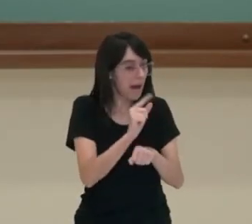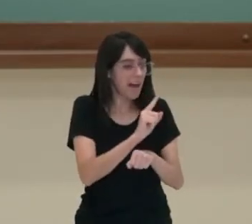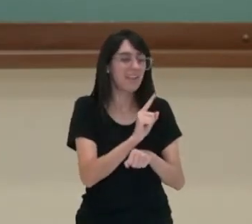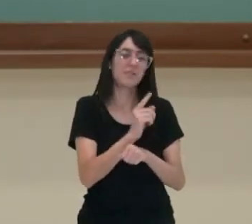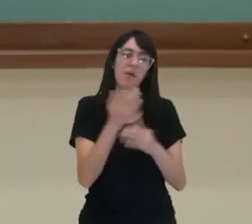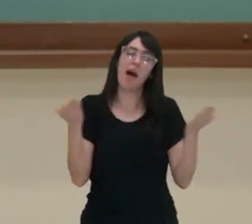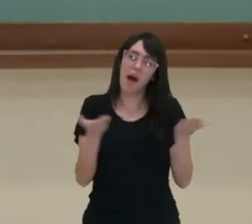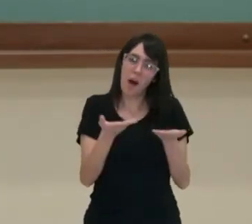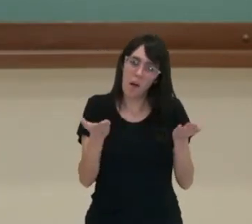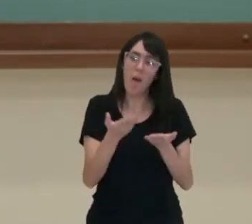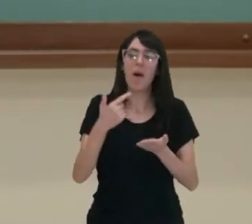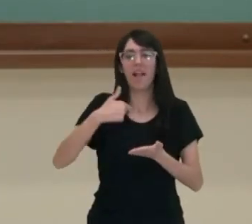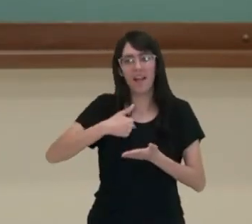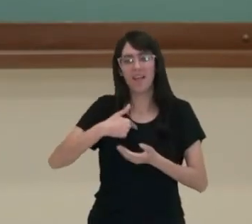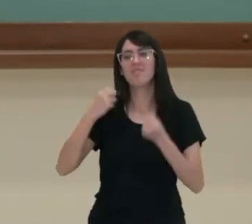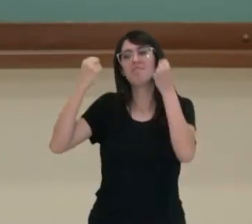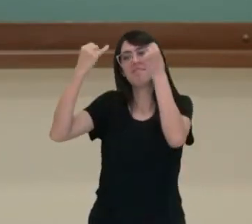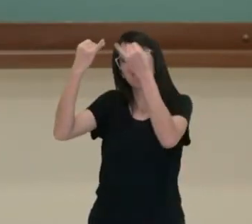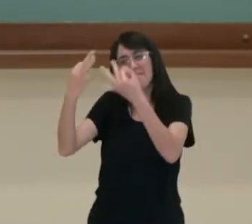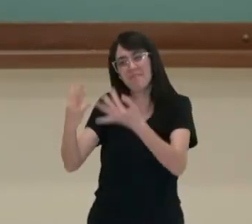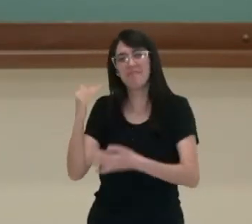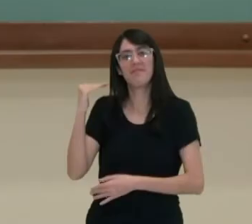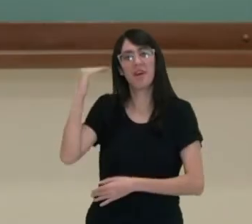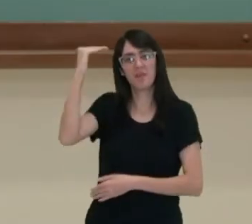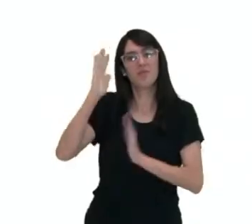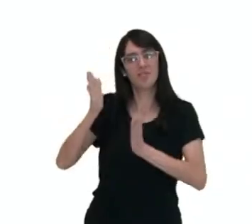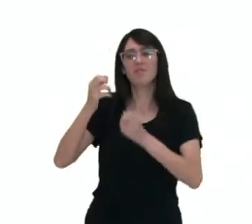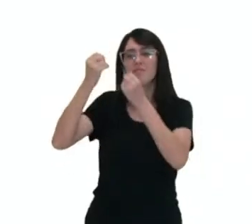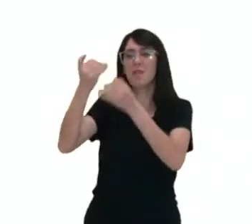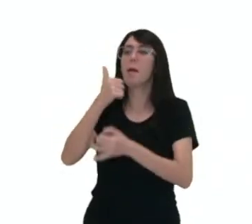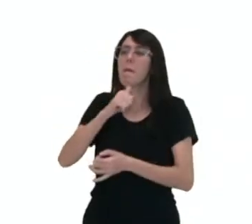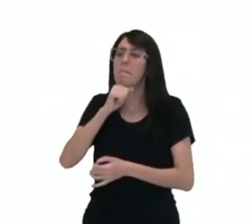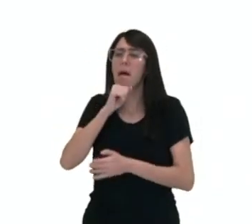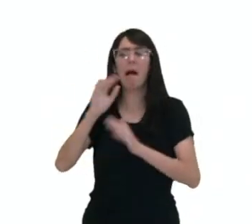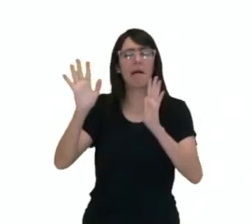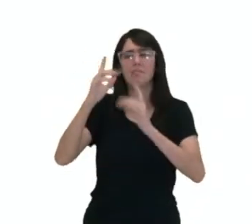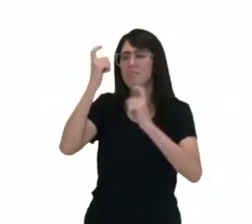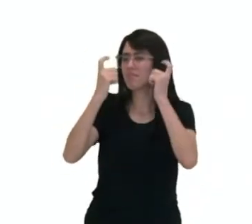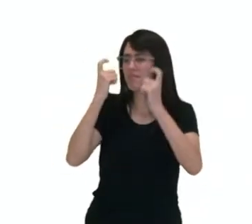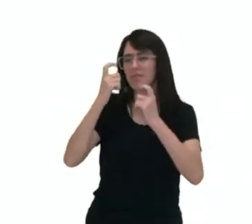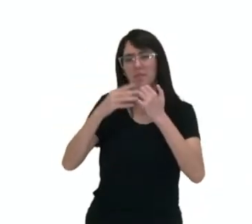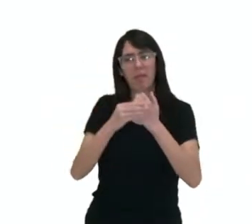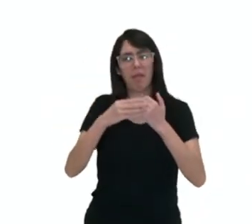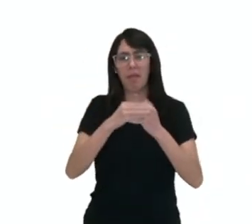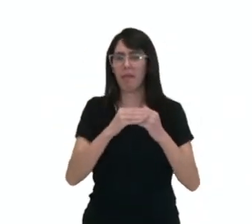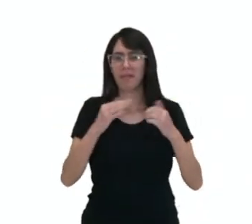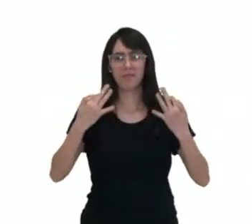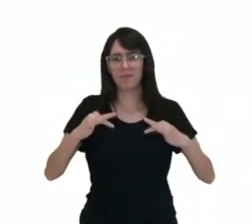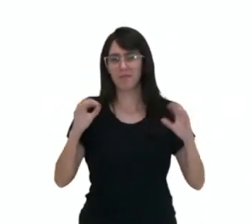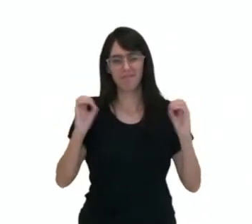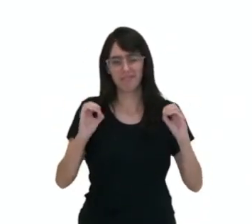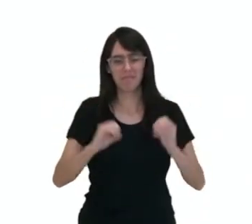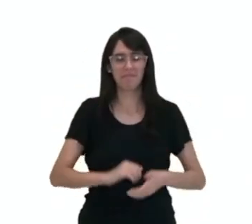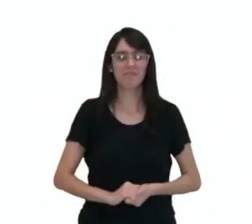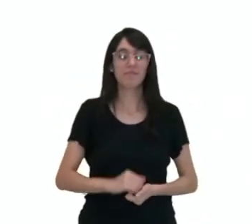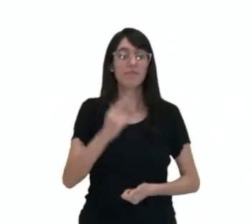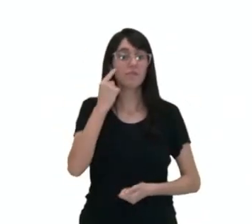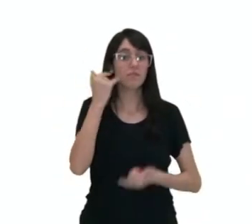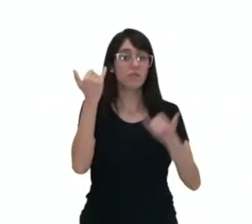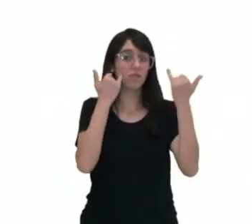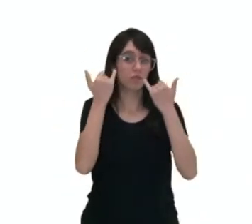tá aqui, a professora já me ensinou que não vai engrossar. Então, notícia. Olha só essa notícia,